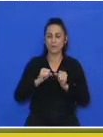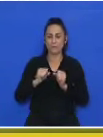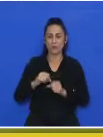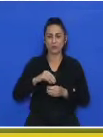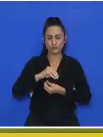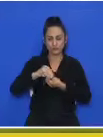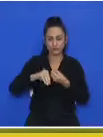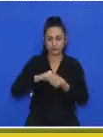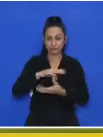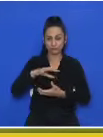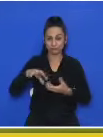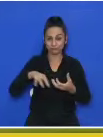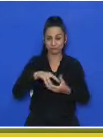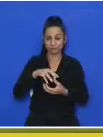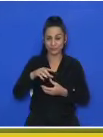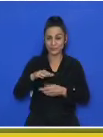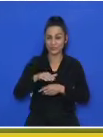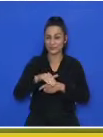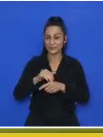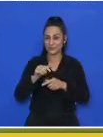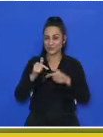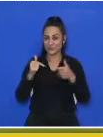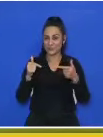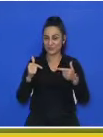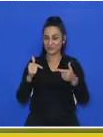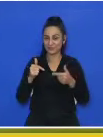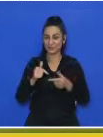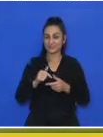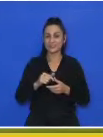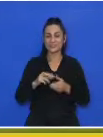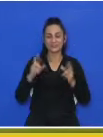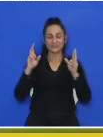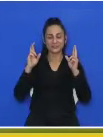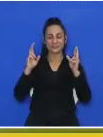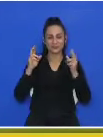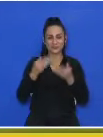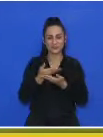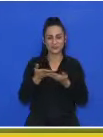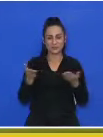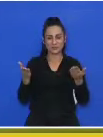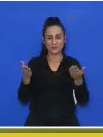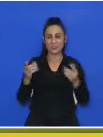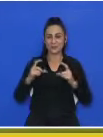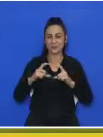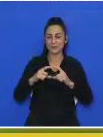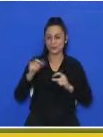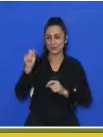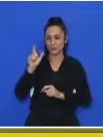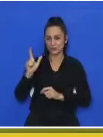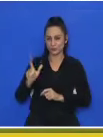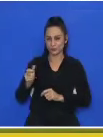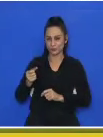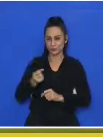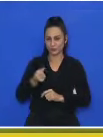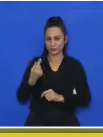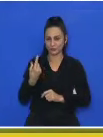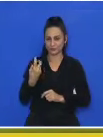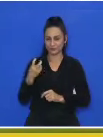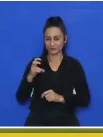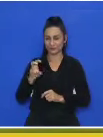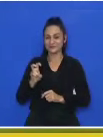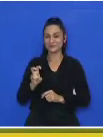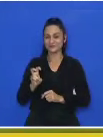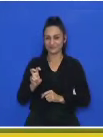Pode girar, que a sorte vem. Estamos na torcida por você. Bola azul número 15.